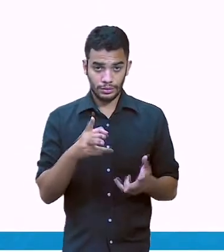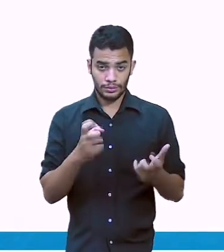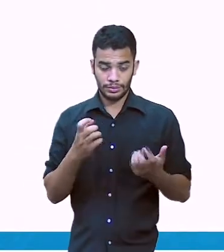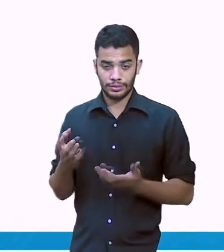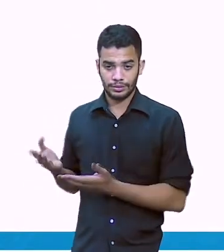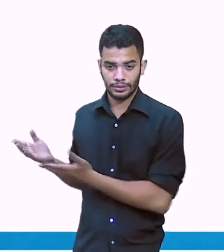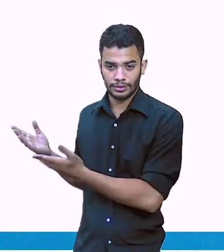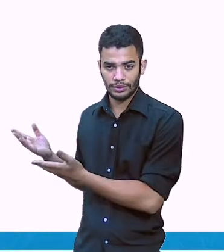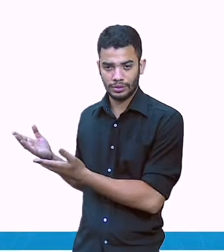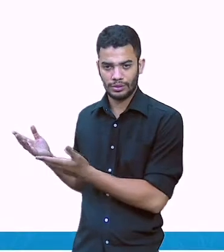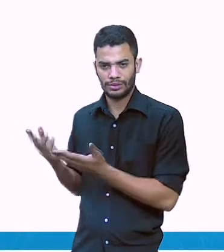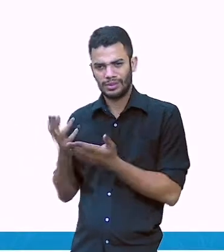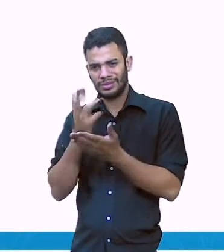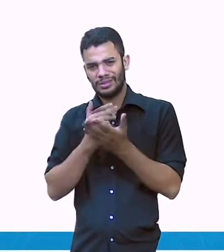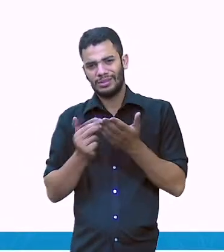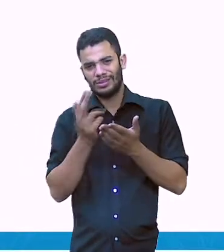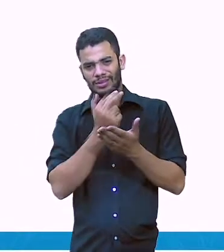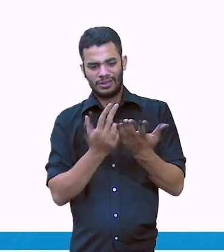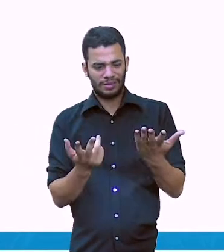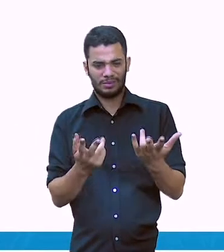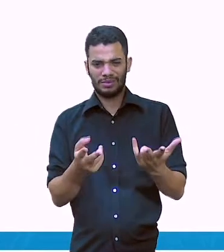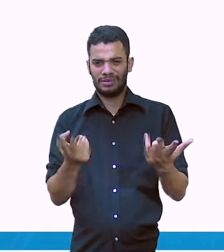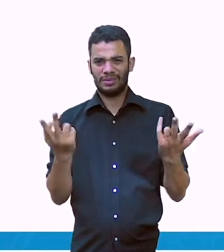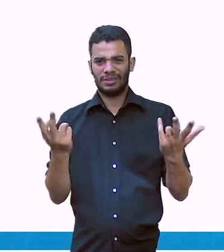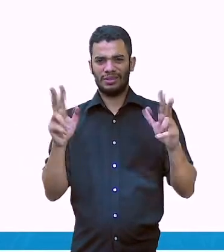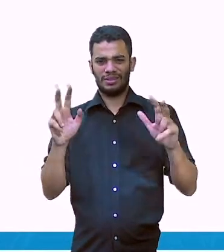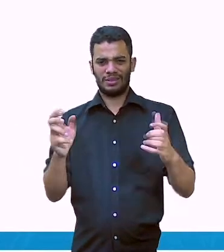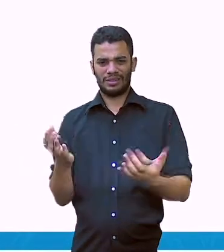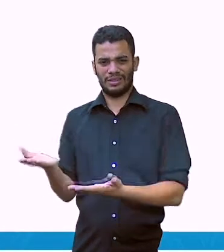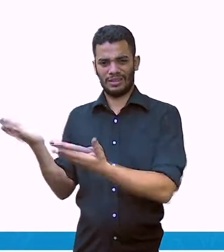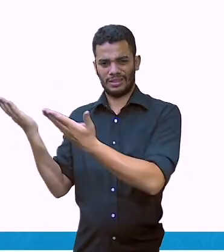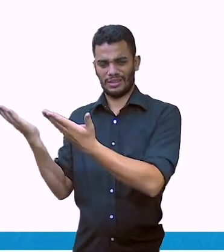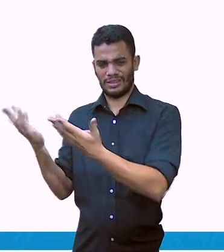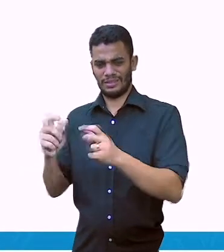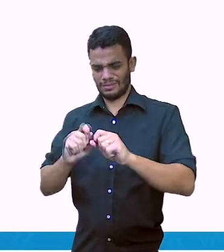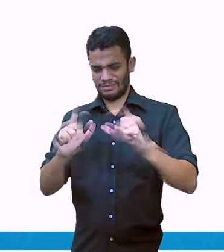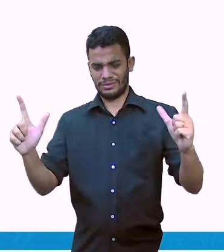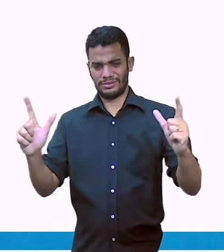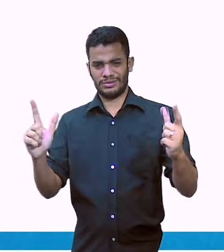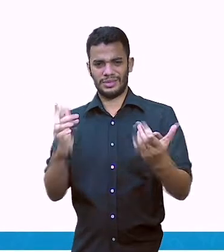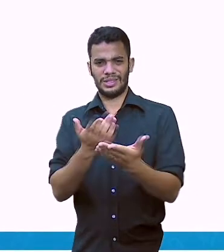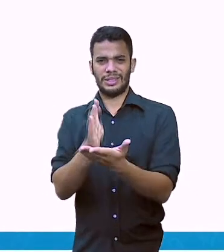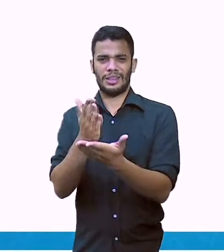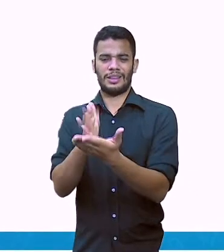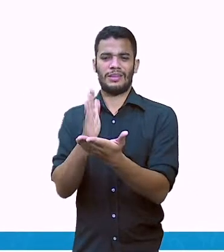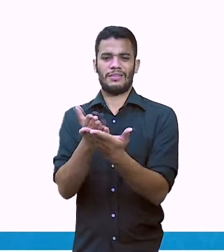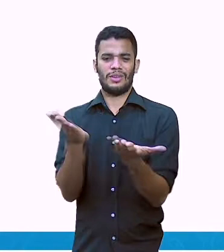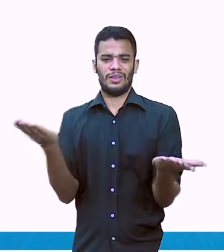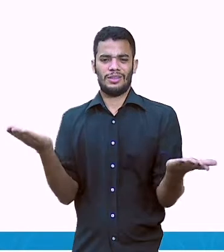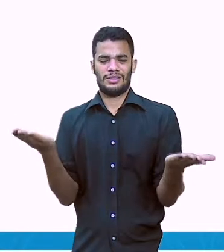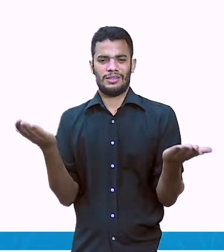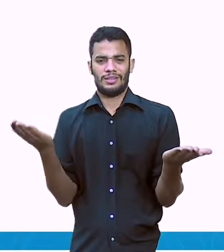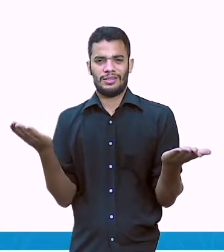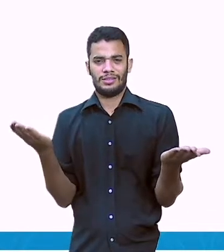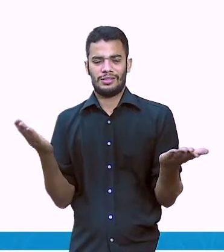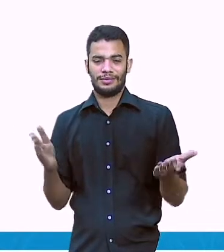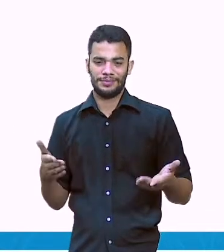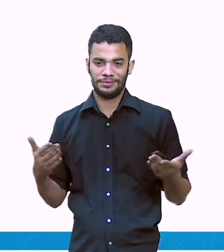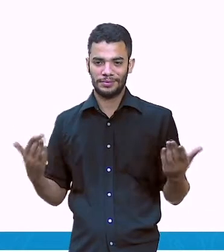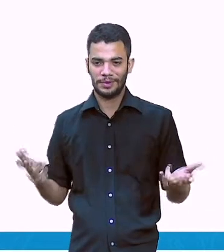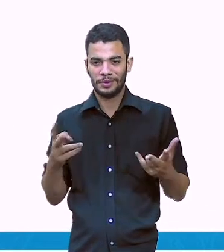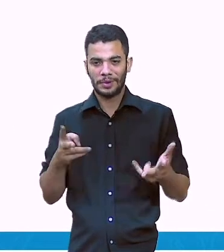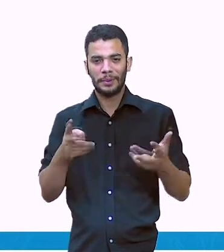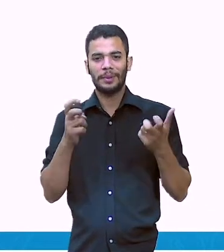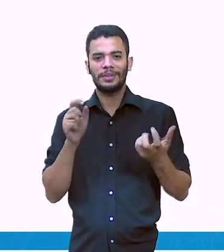O que isso tem a ver com cidade e indústria? O que nós estamos vendo aqui é o homem